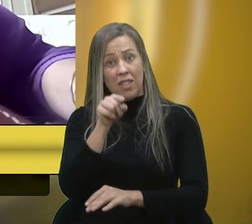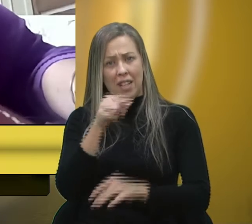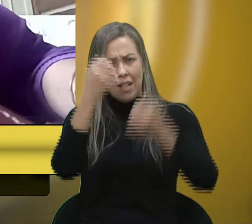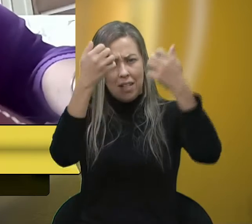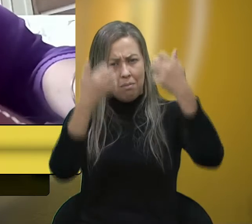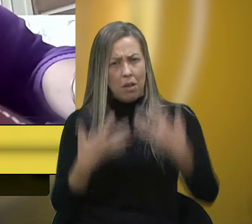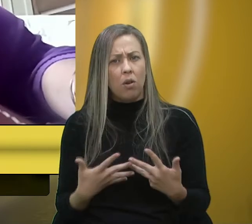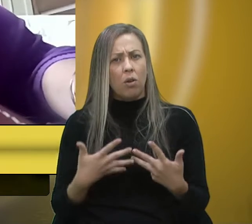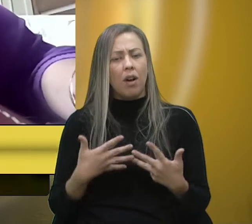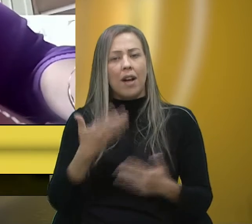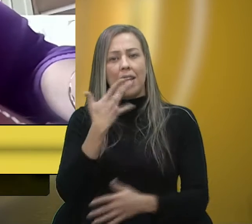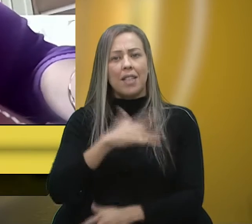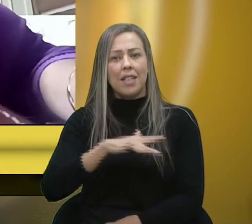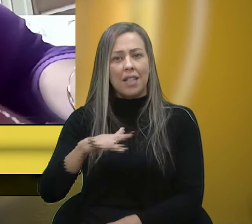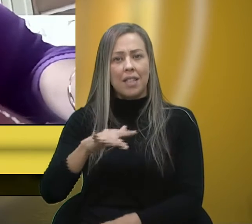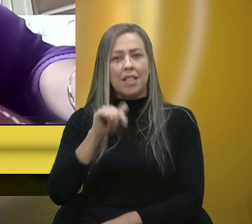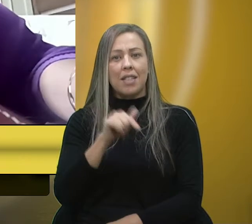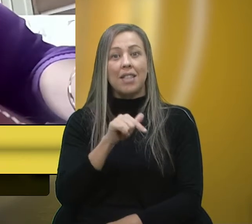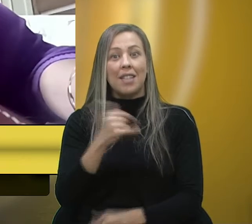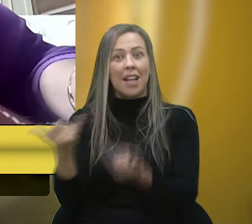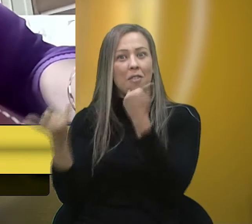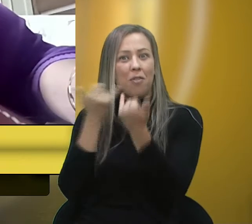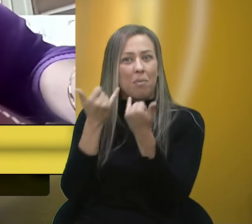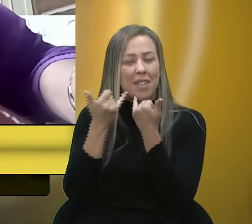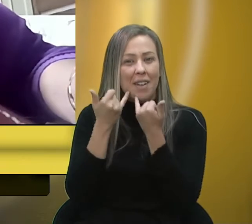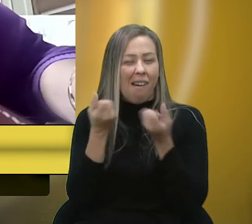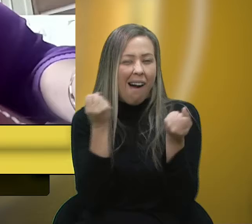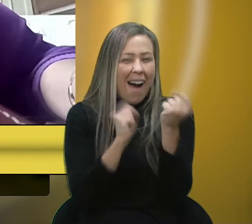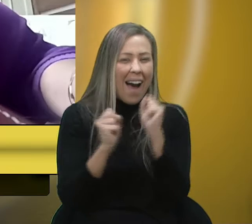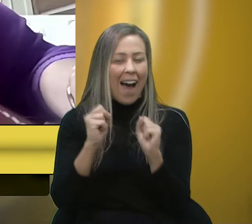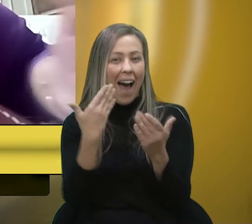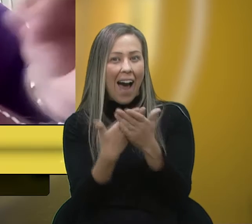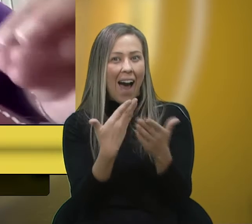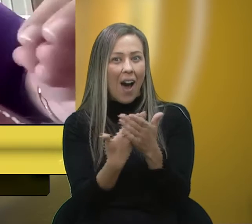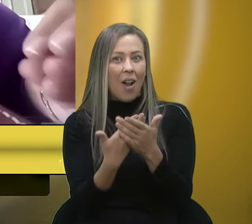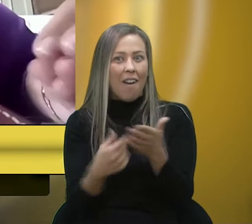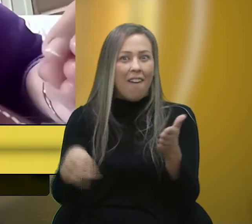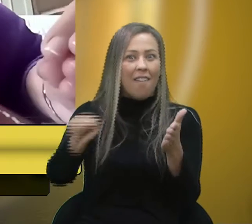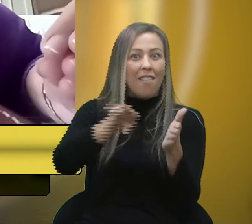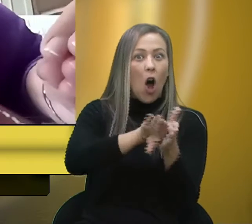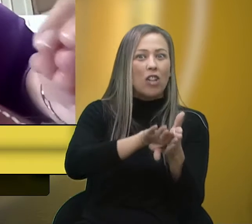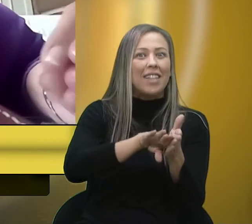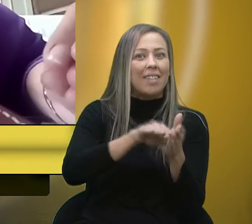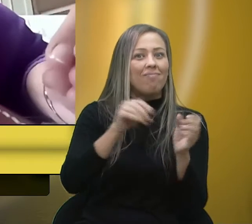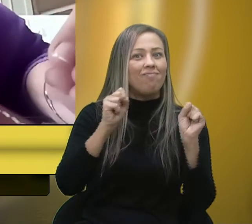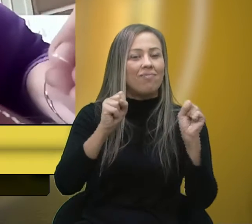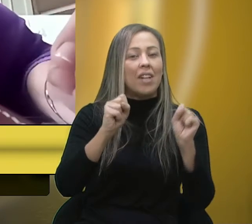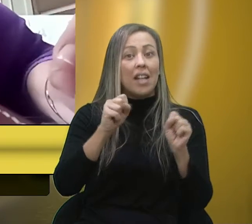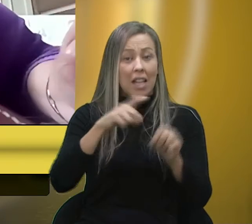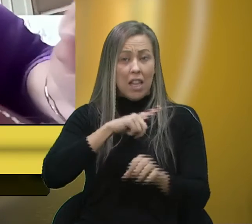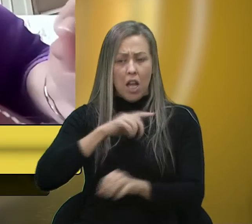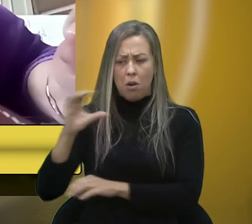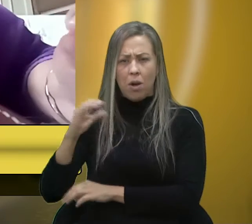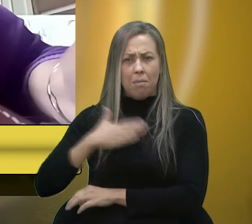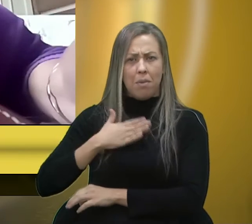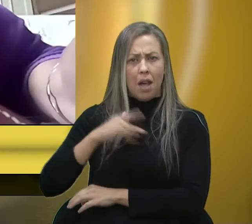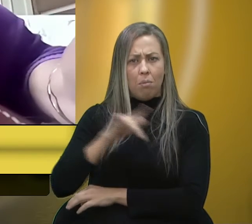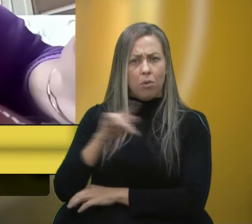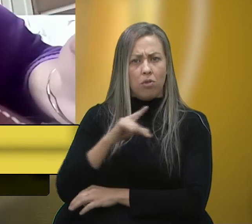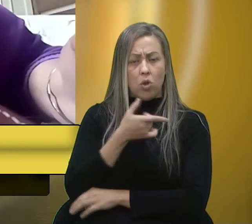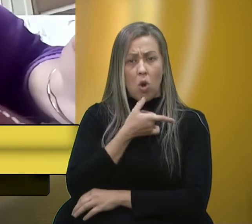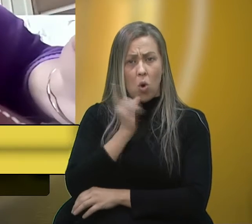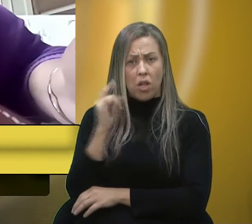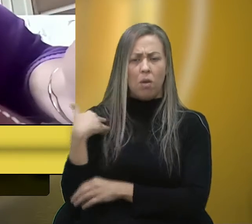crianças receberam a informação de que teriam a aula, eu tenho uma cunhada que ela é prof, e ontem